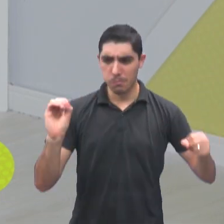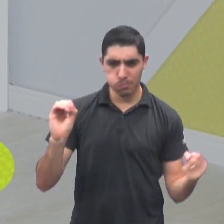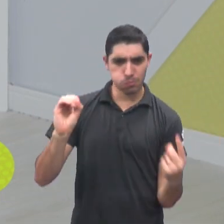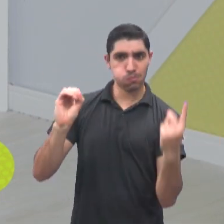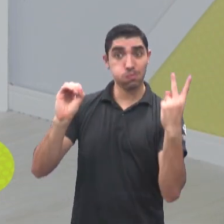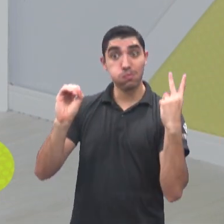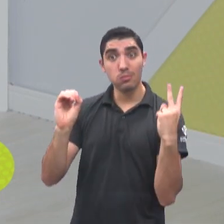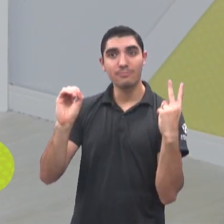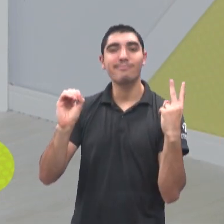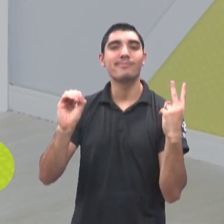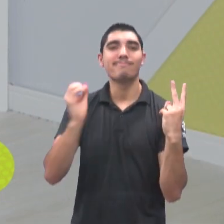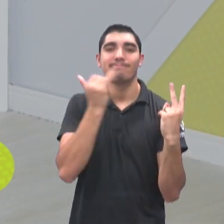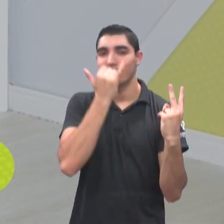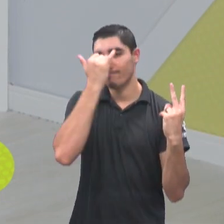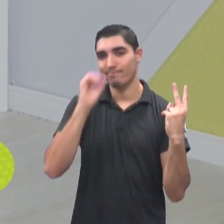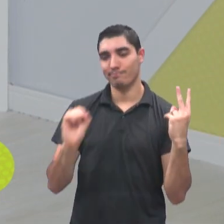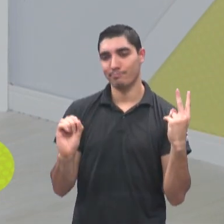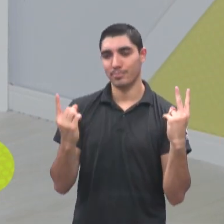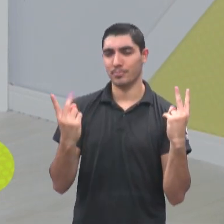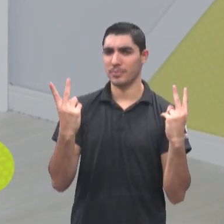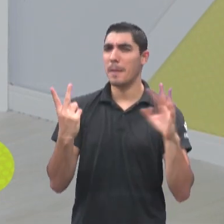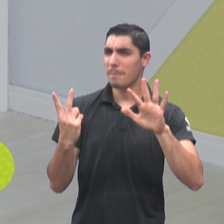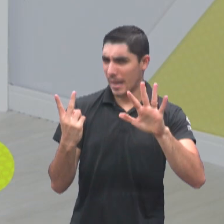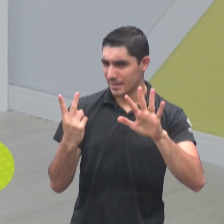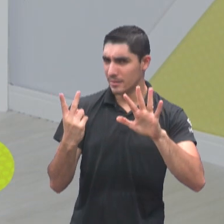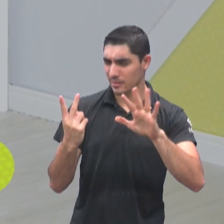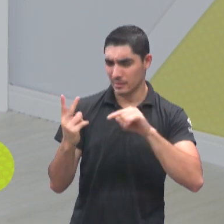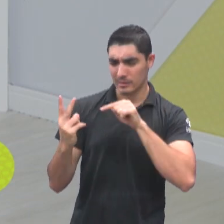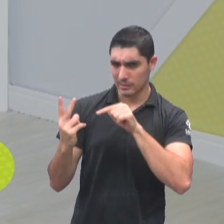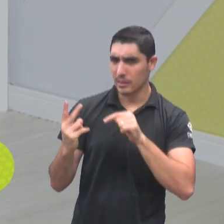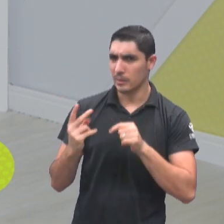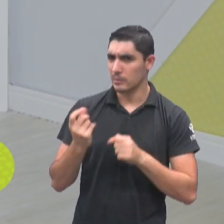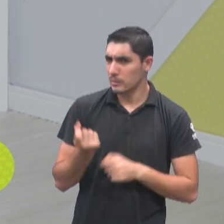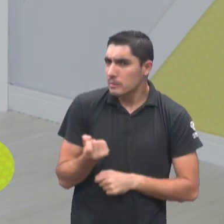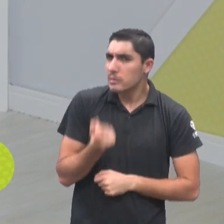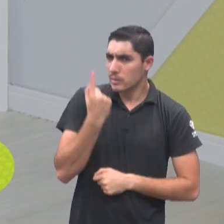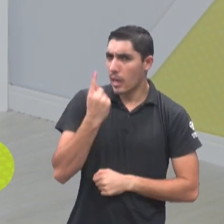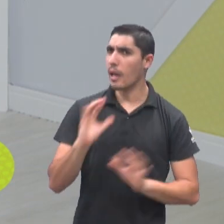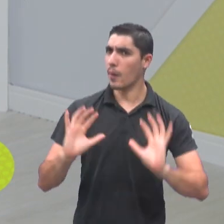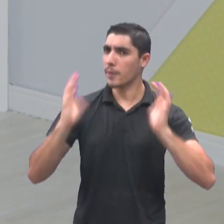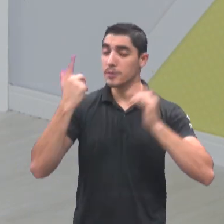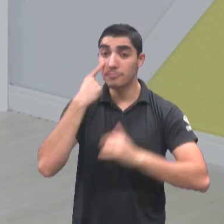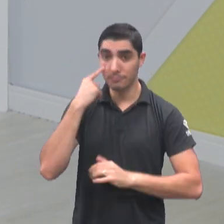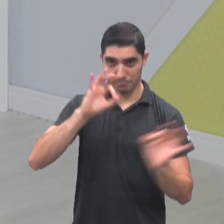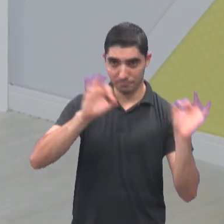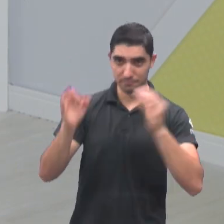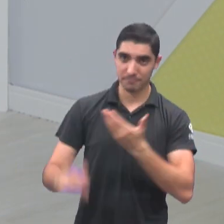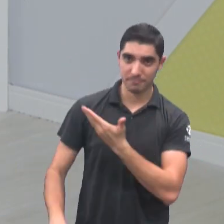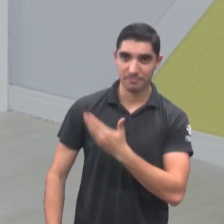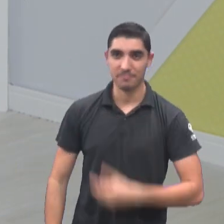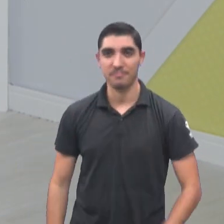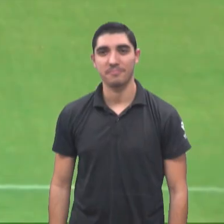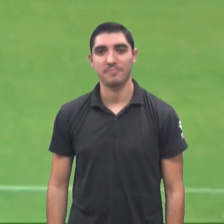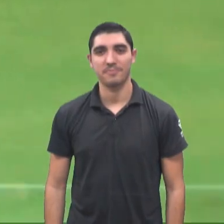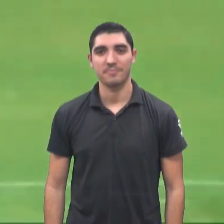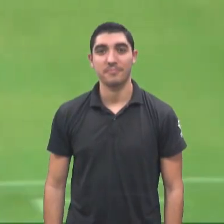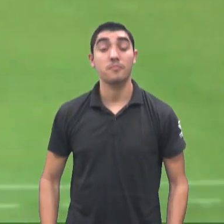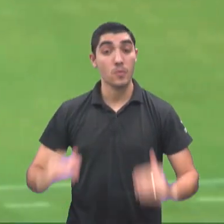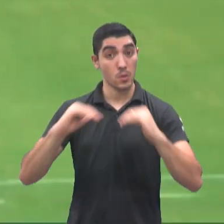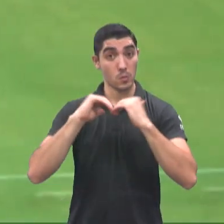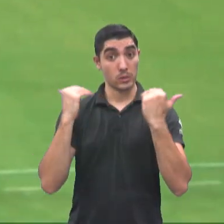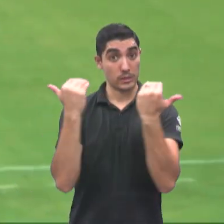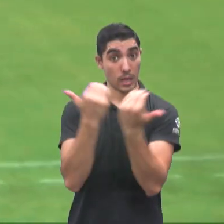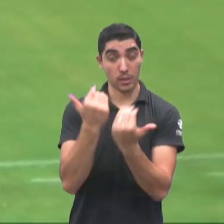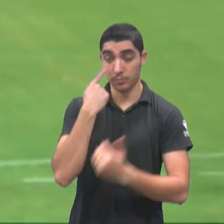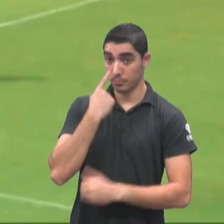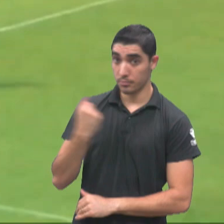mas cedeu o empate com lances polêmicos, hein? Vamos ver como é que foi a partida? Solta, Matheus! Jogando no estádio Jaime